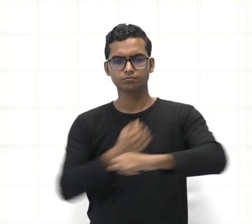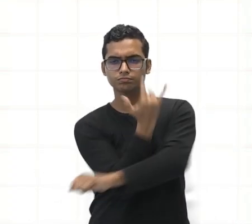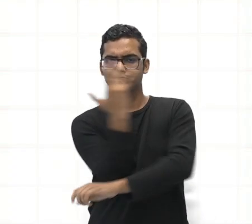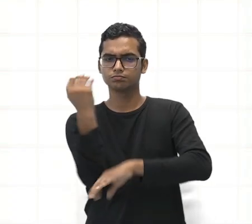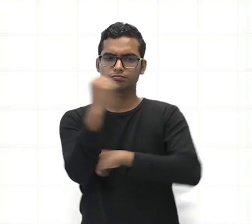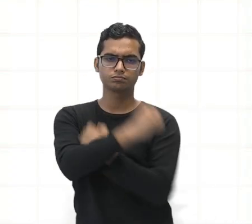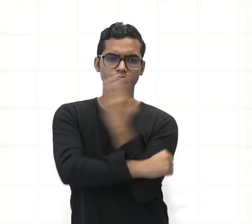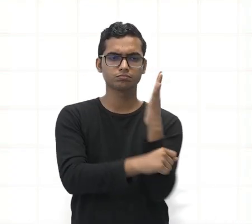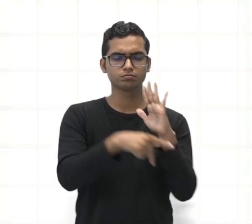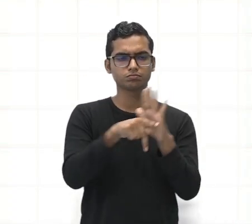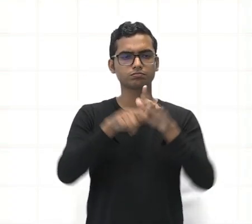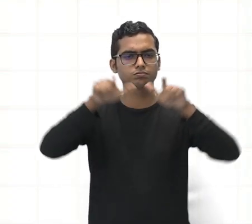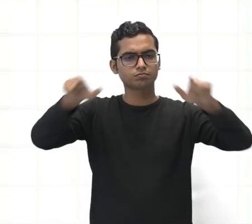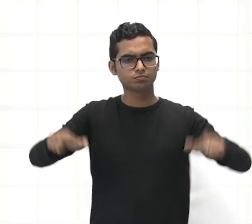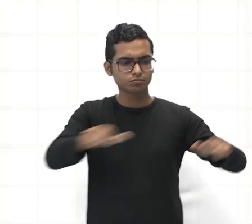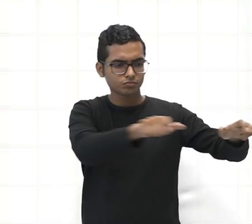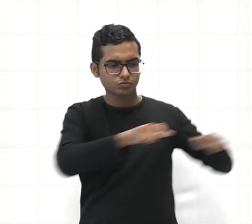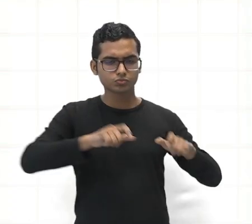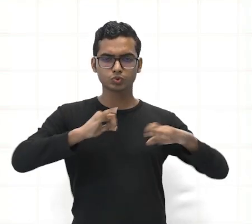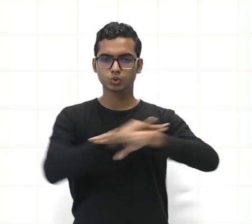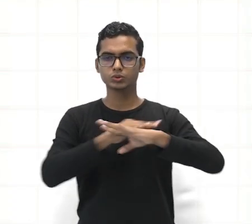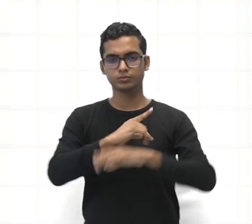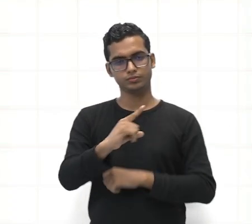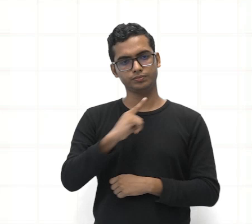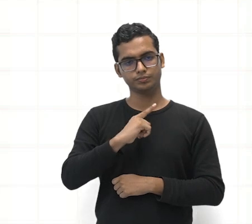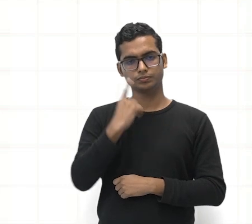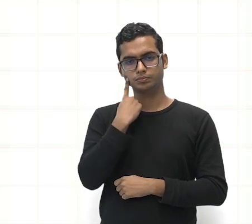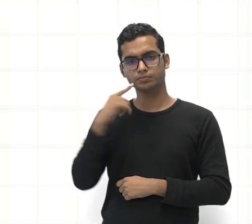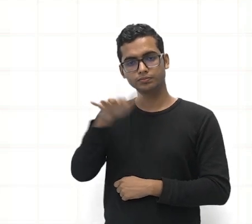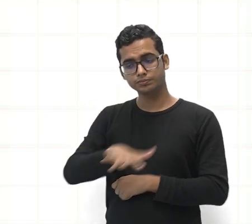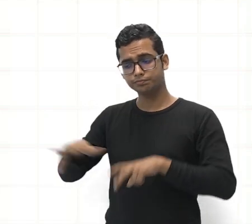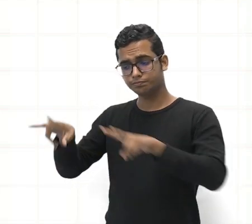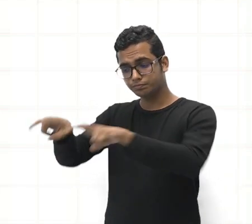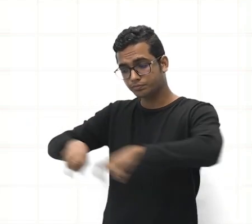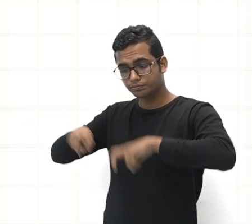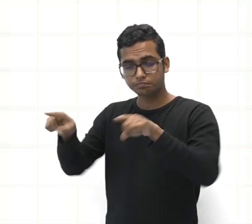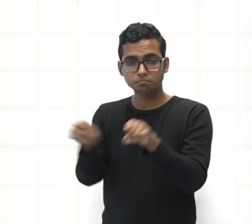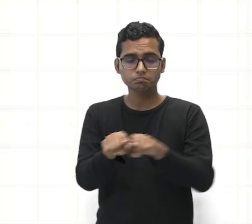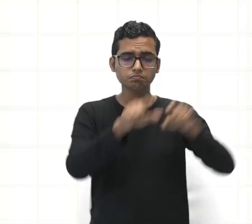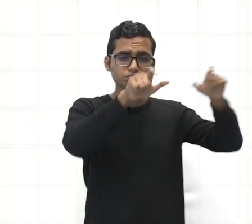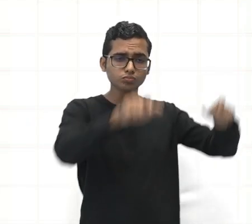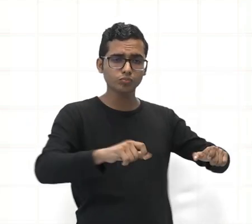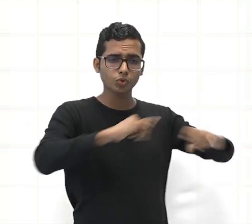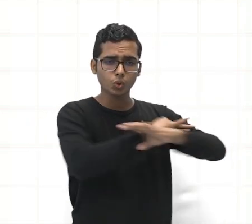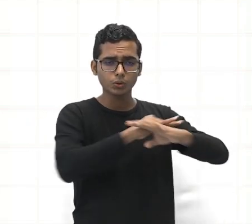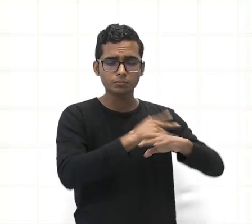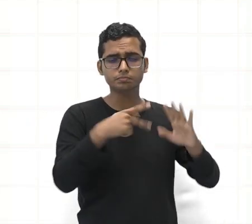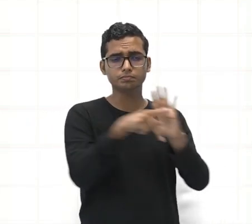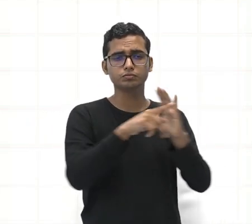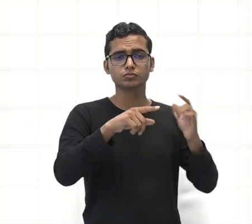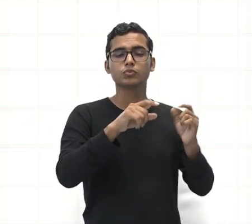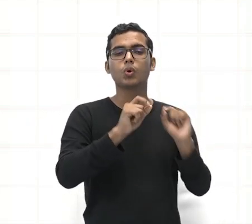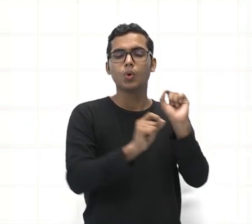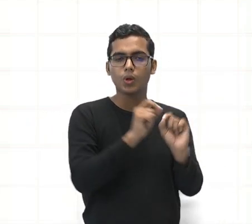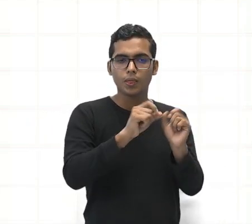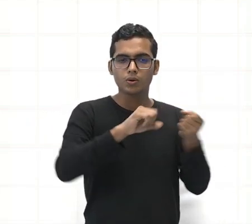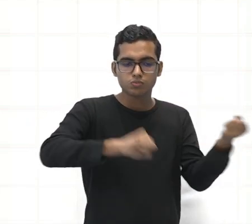das cidades sustentáveis. E também nas áreas rurais. Mas as cidades sustentáveis, o que são? São áreas que